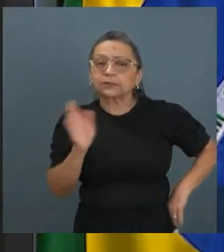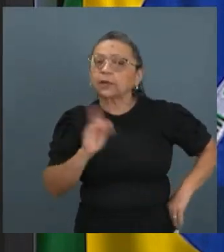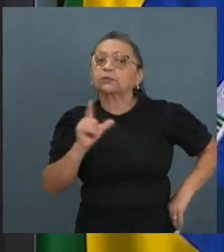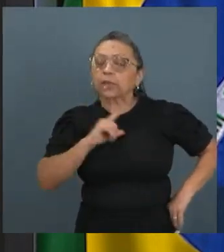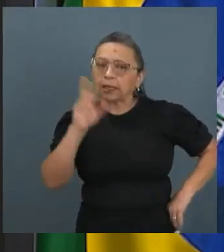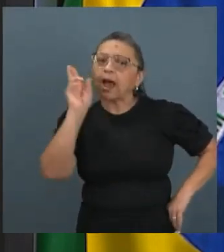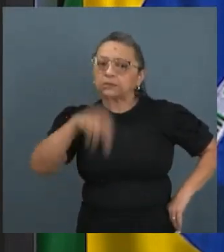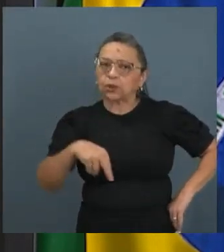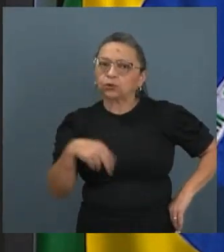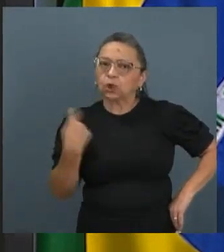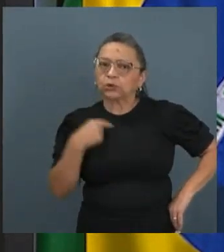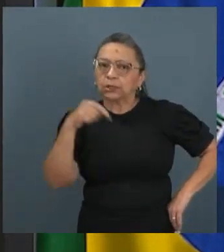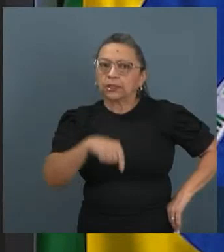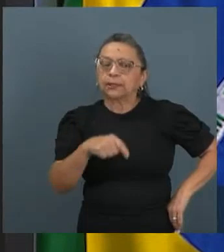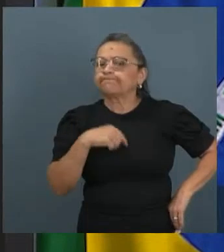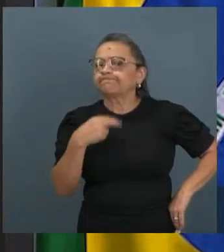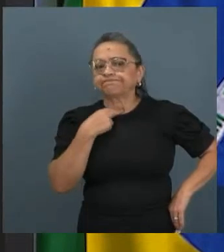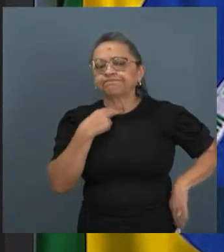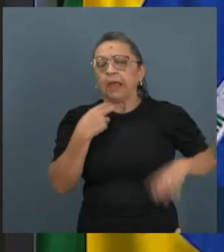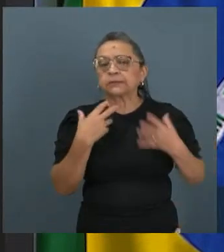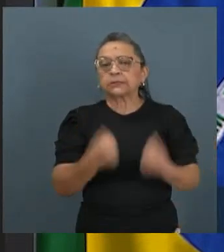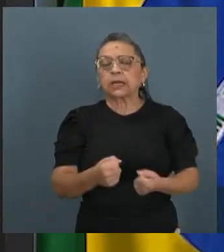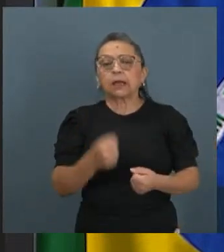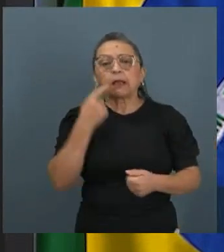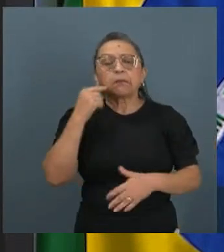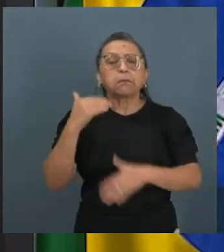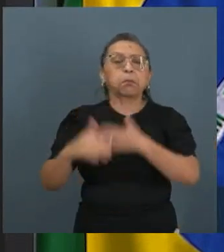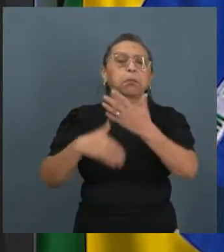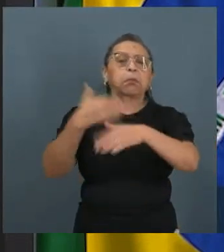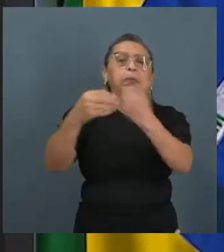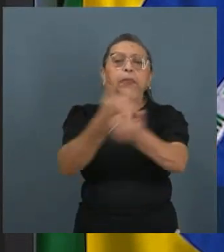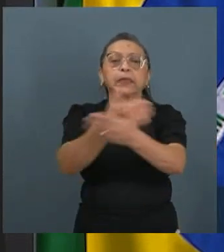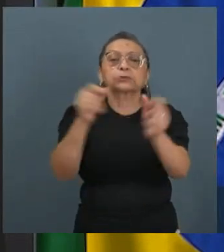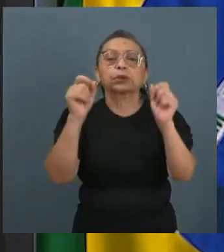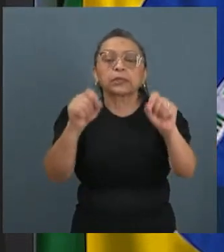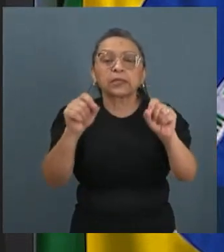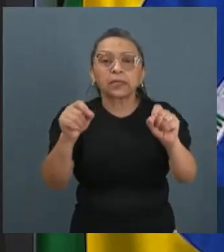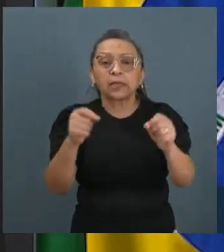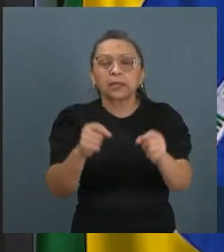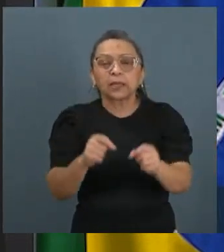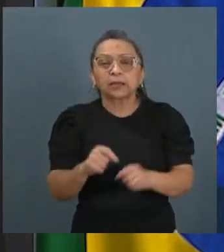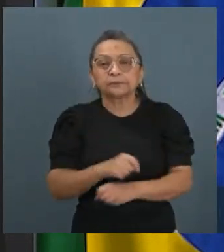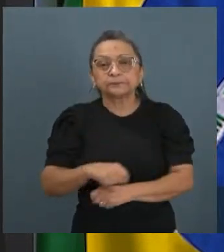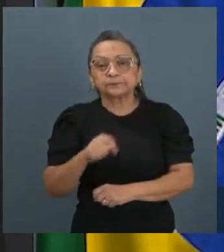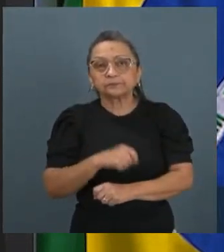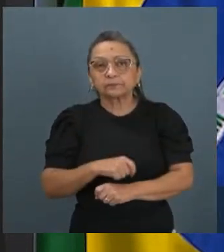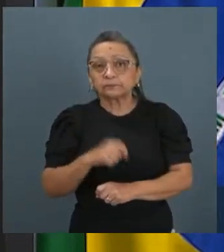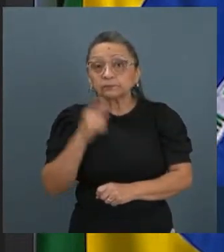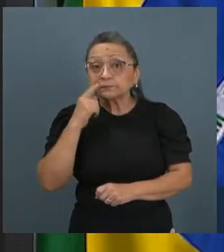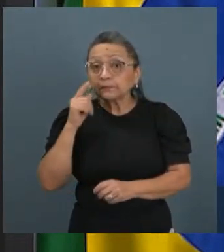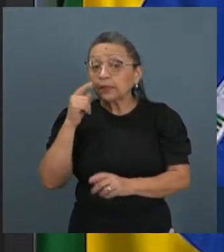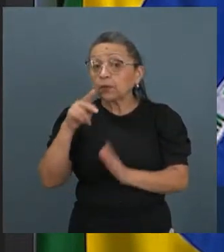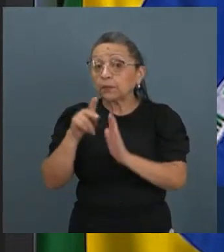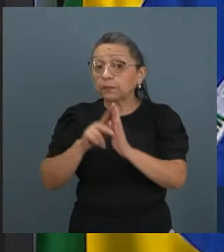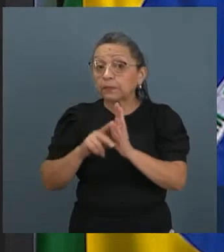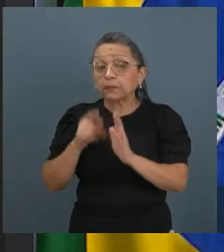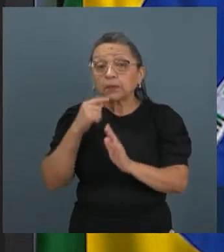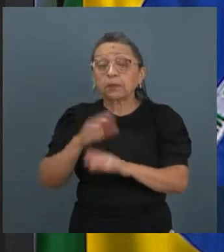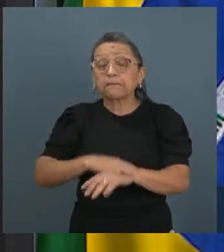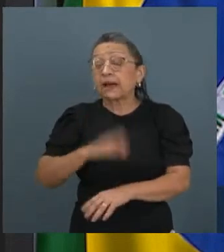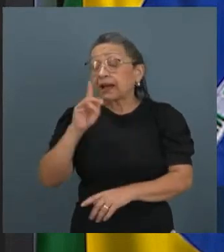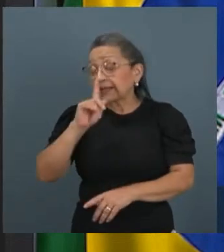ser. Não podemos permitir o avanço dessa que é uma das iniciativas mais nefastas,